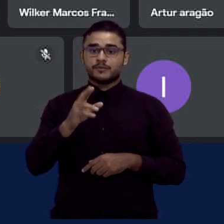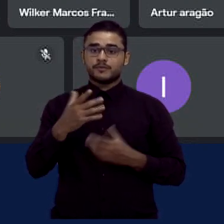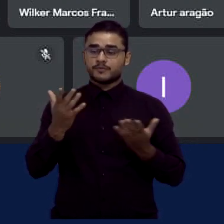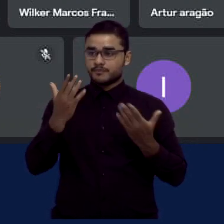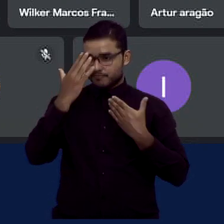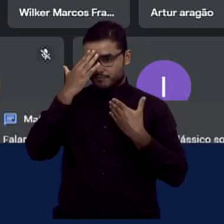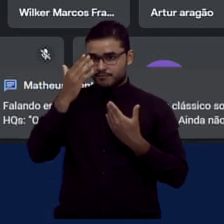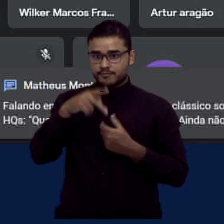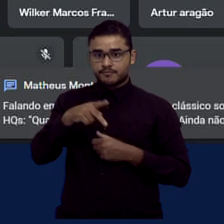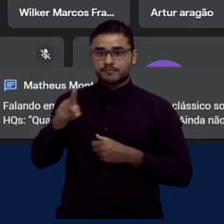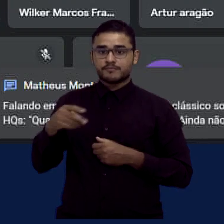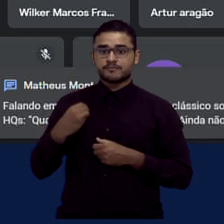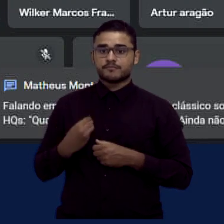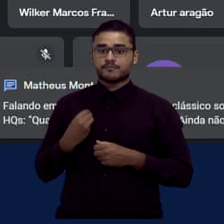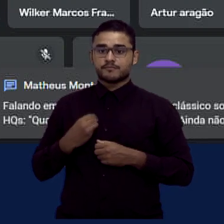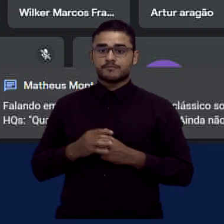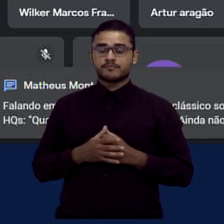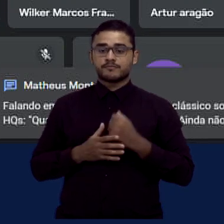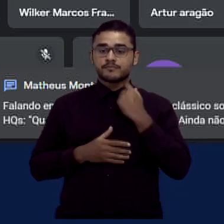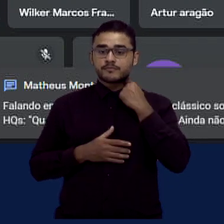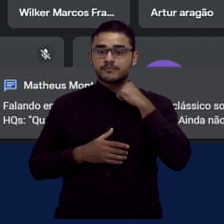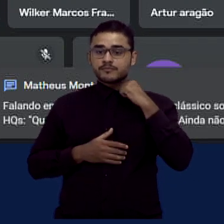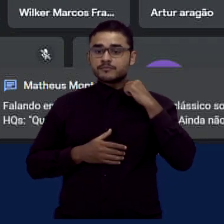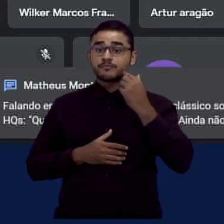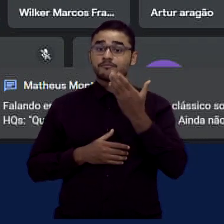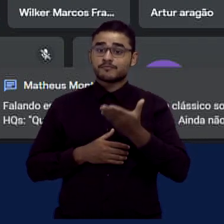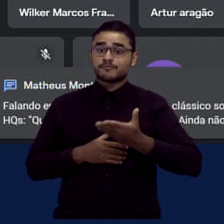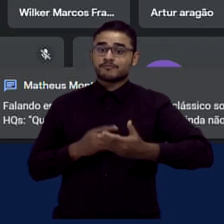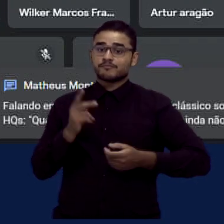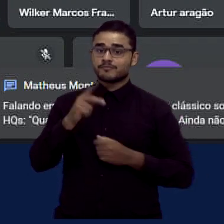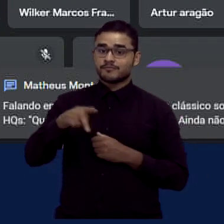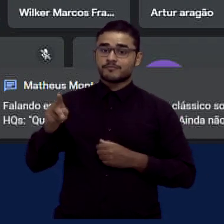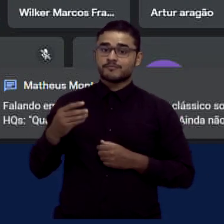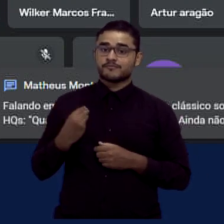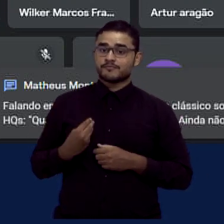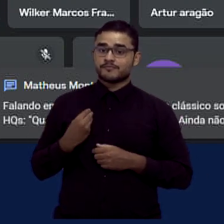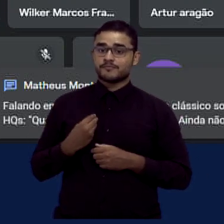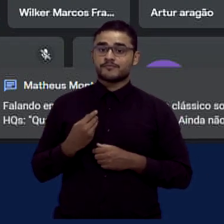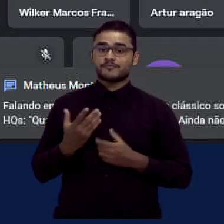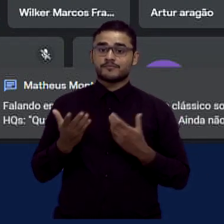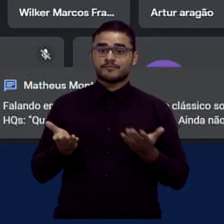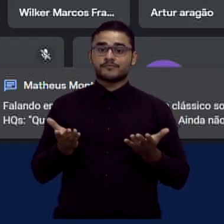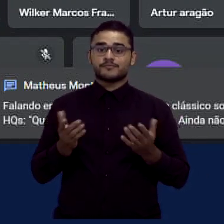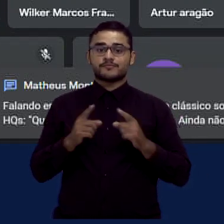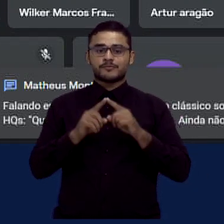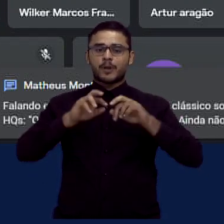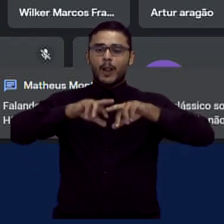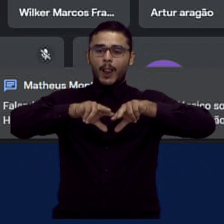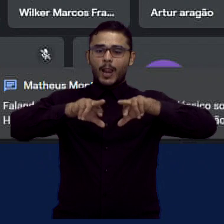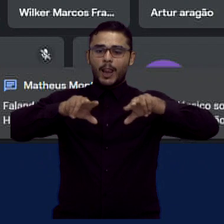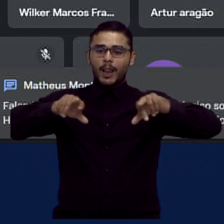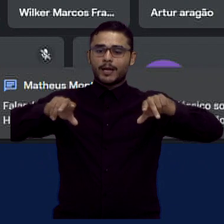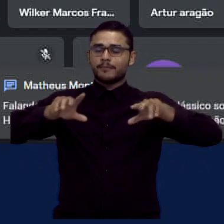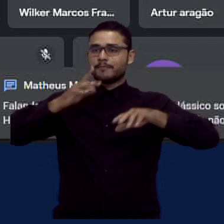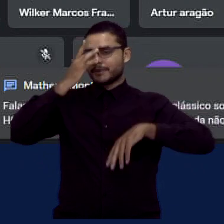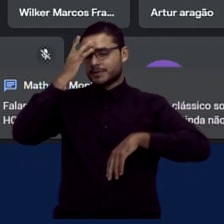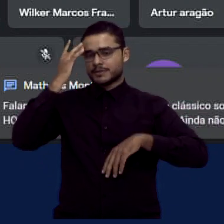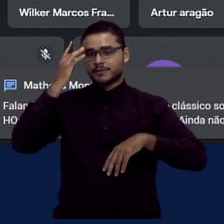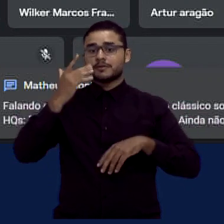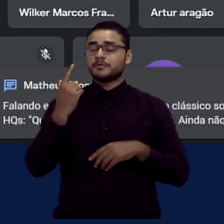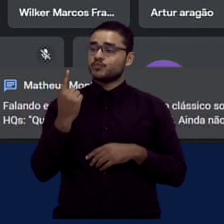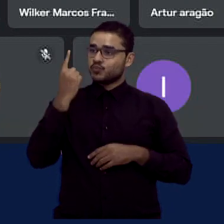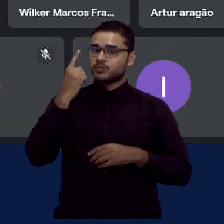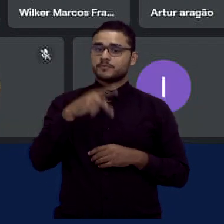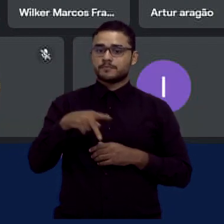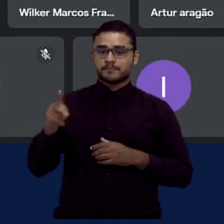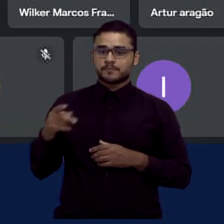obrigado pela presença mesmo, é legal ter um colega aqui, às vezes a gente tem um público muito diverso, mas eu acho muito bacana ter